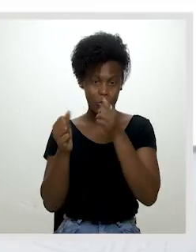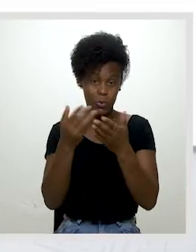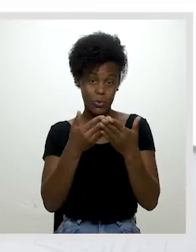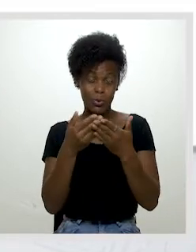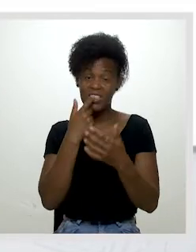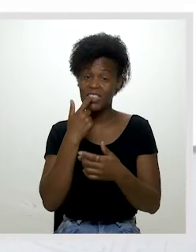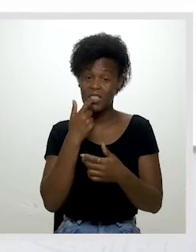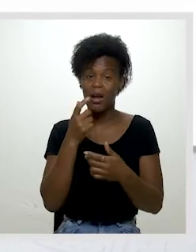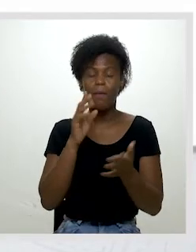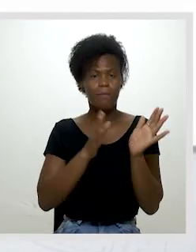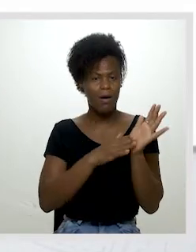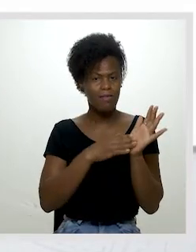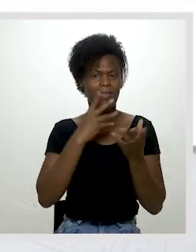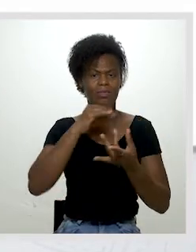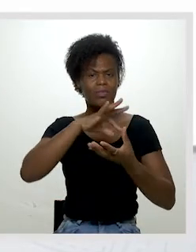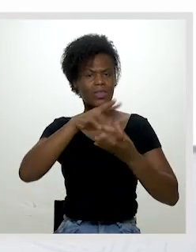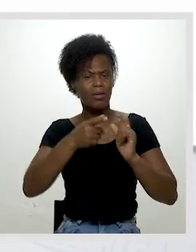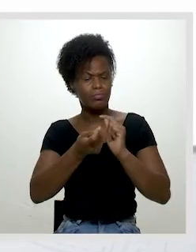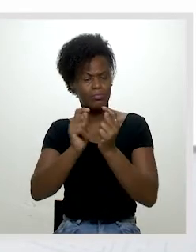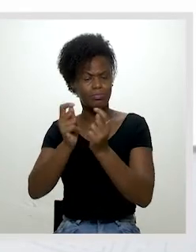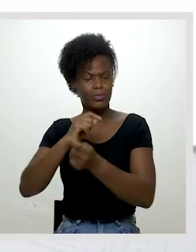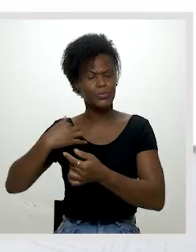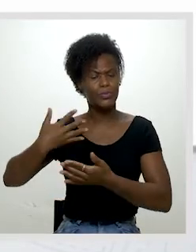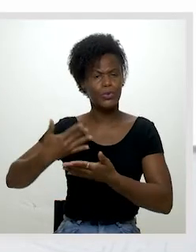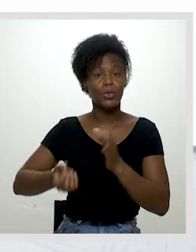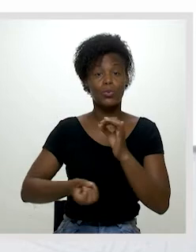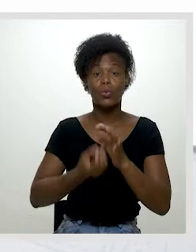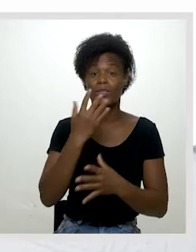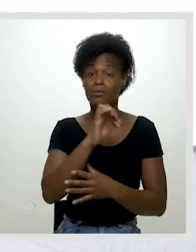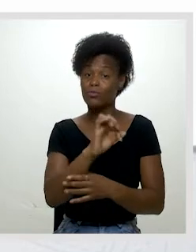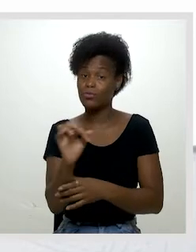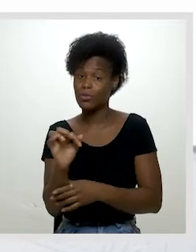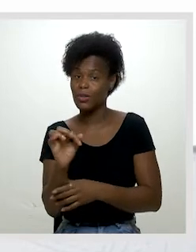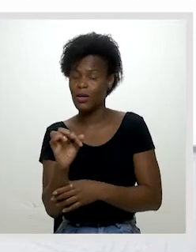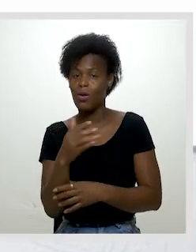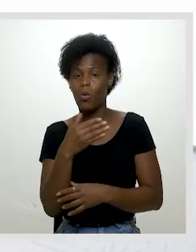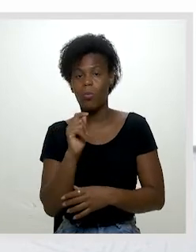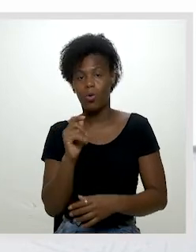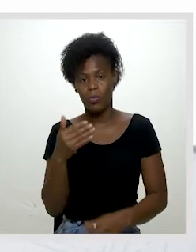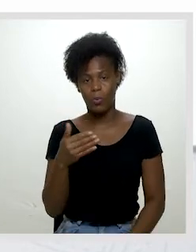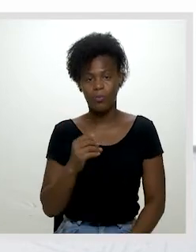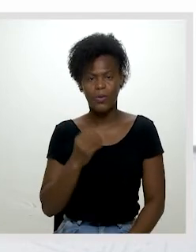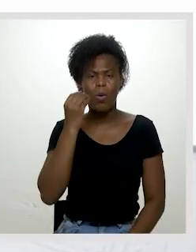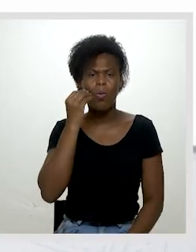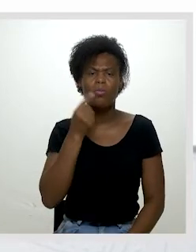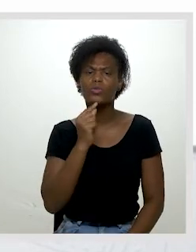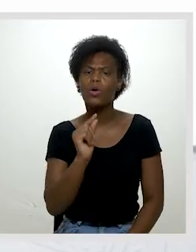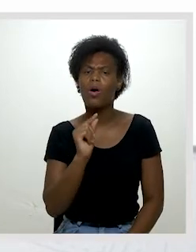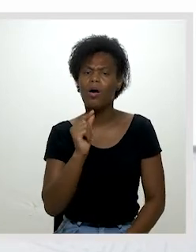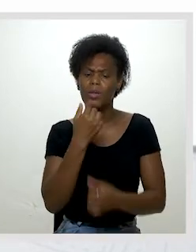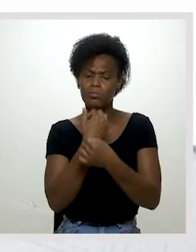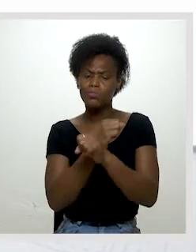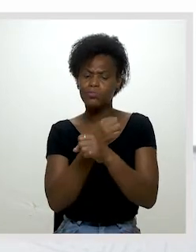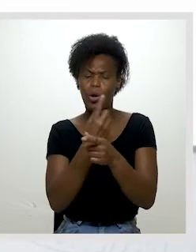têm provado que a Terra vem sofrendo transformações desde a sua origem. 1.1. Como se chamam